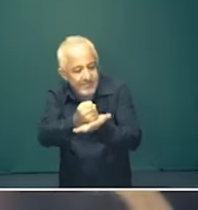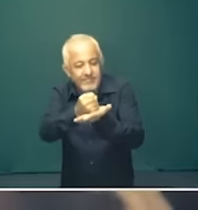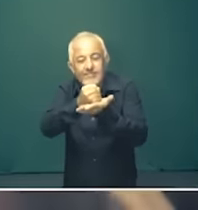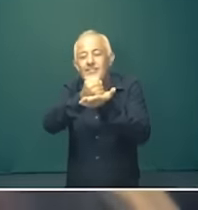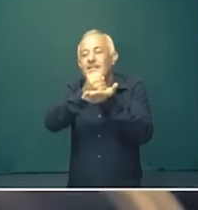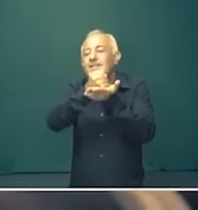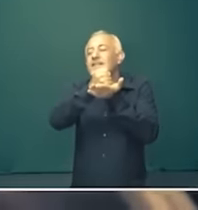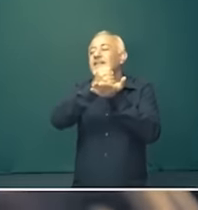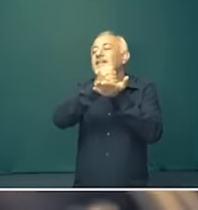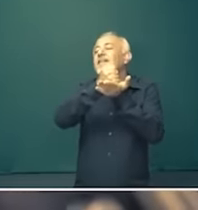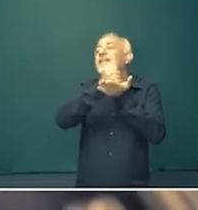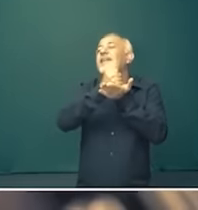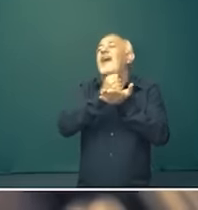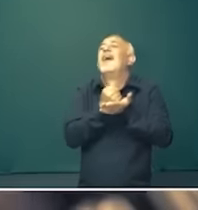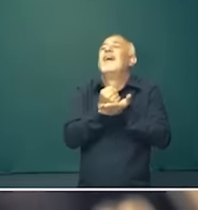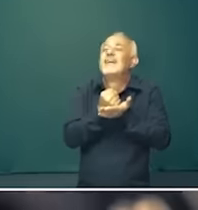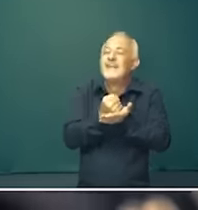salvou, me fez